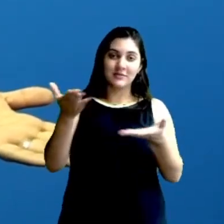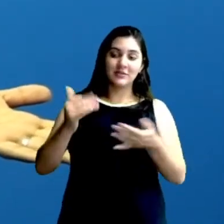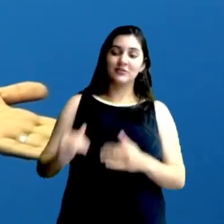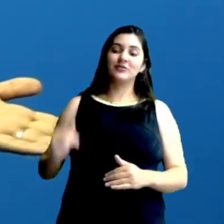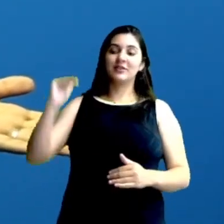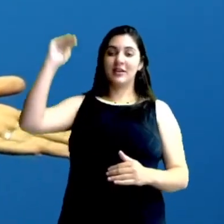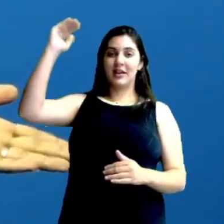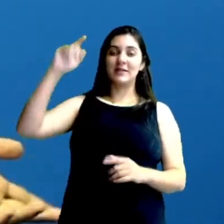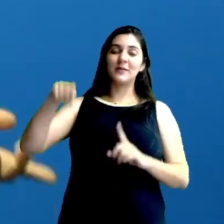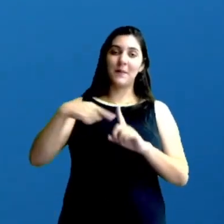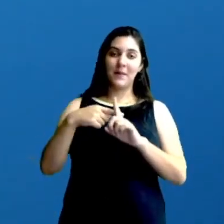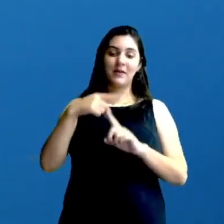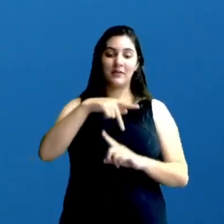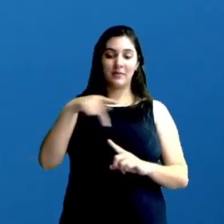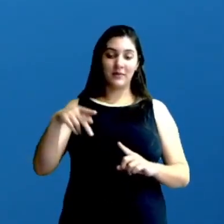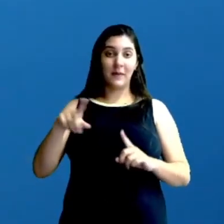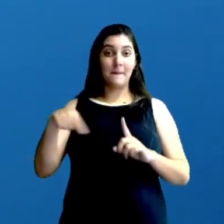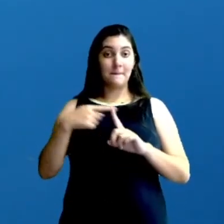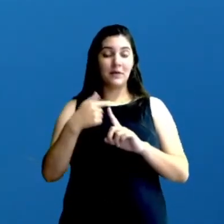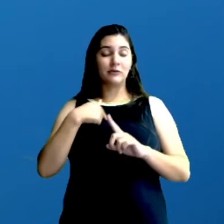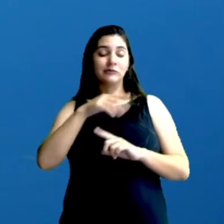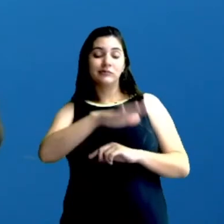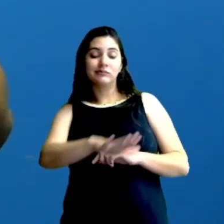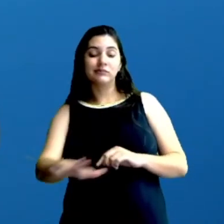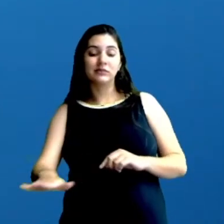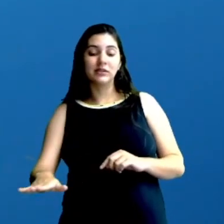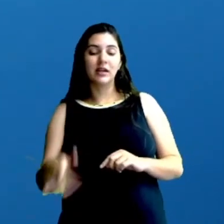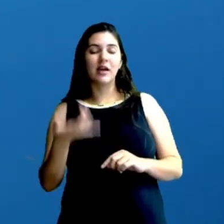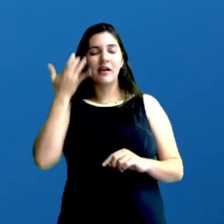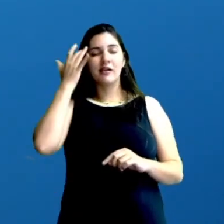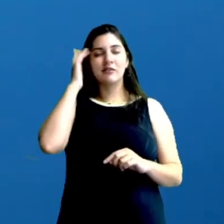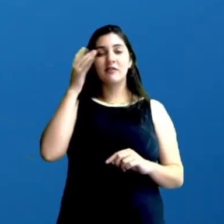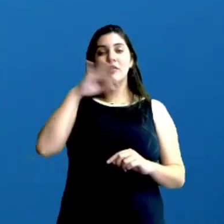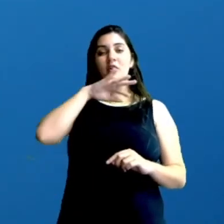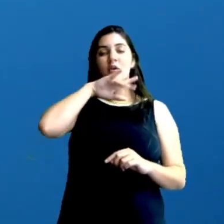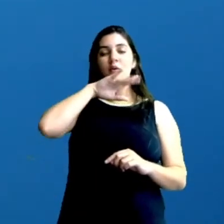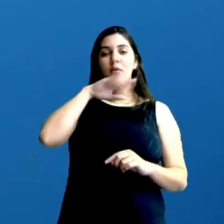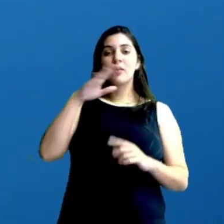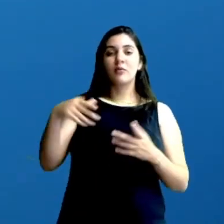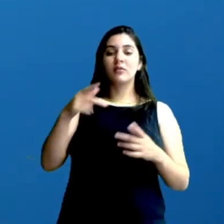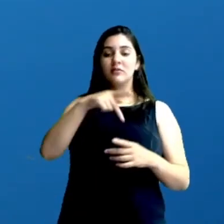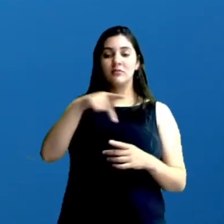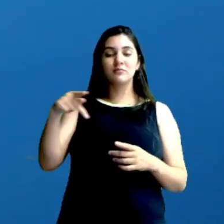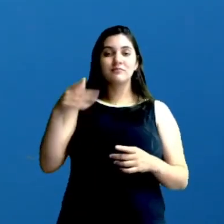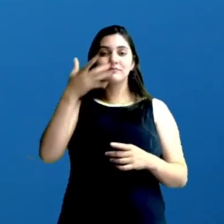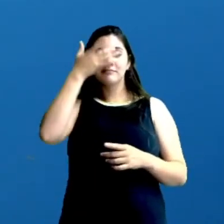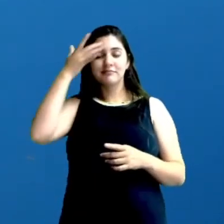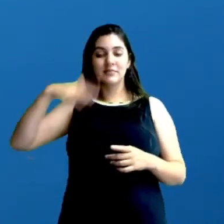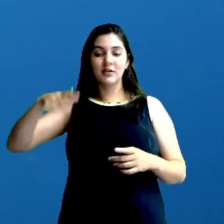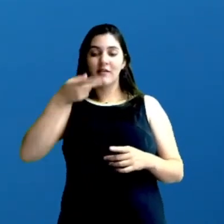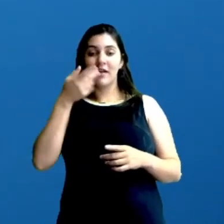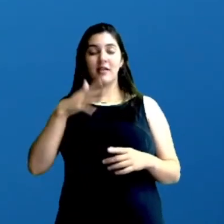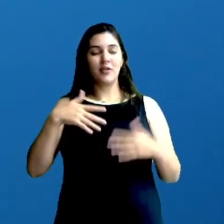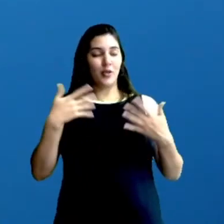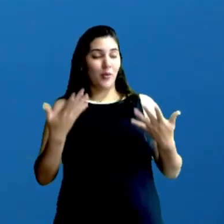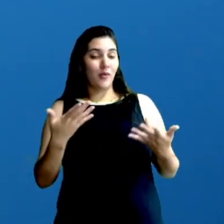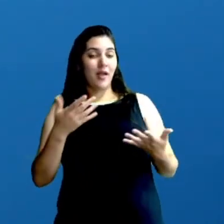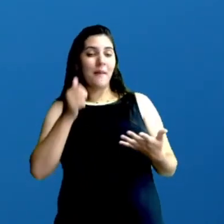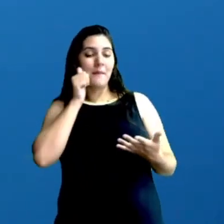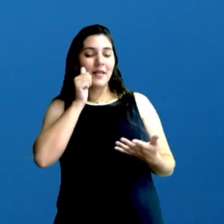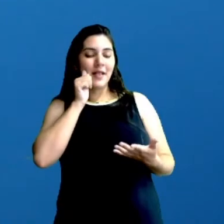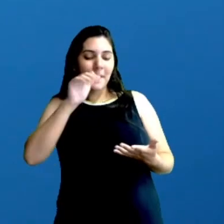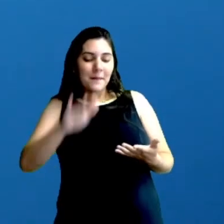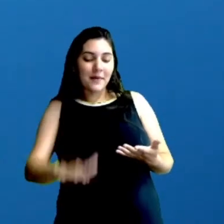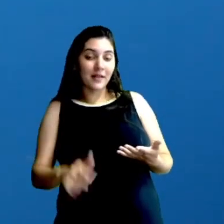a professora Márcia tá certa mas quando era pequenininha eu achava super ruim quando as pessoas diziam Nossa feminina tão pequena